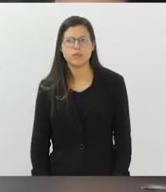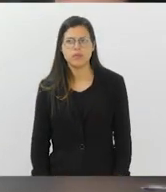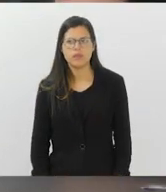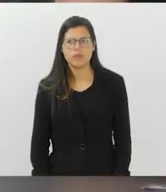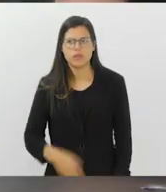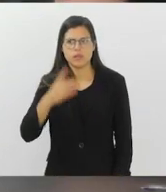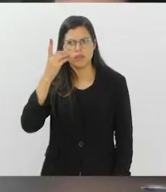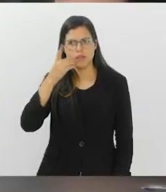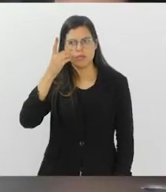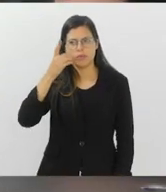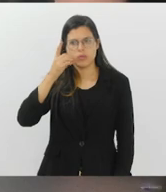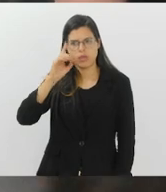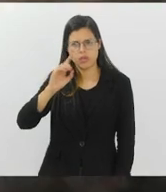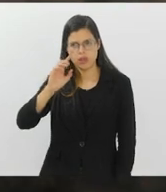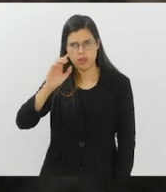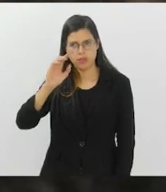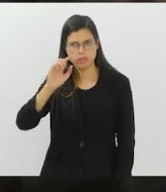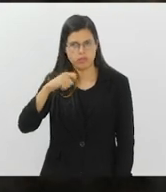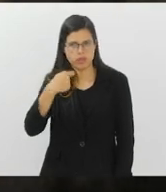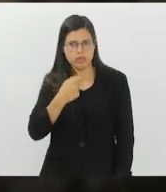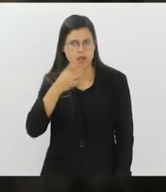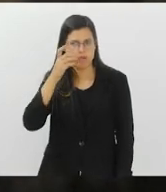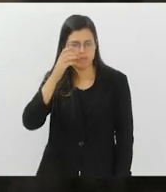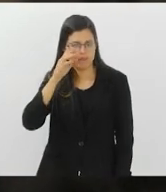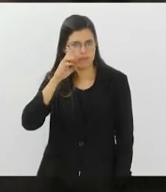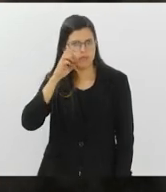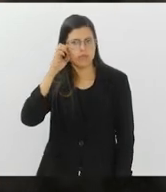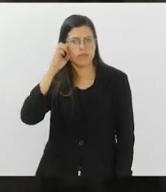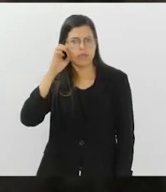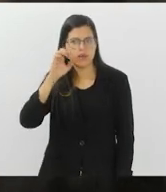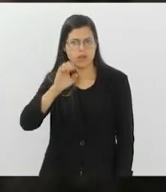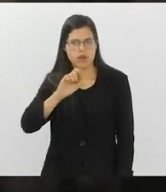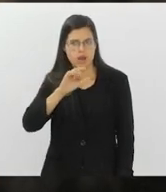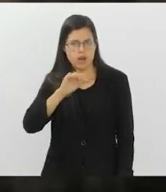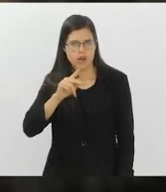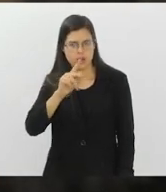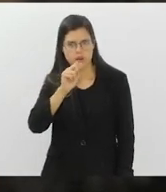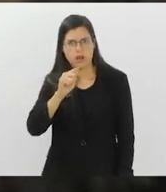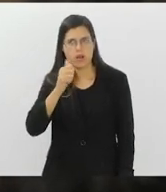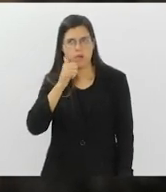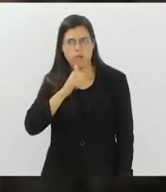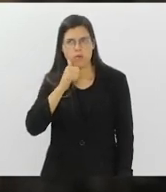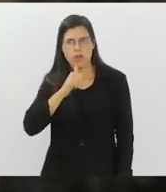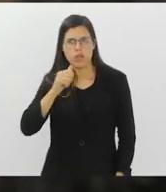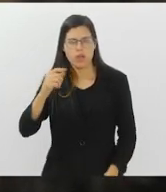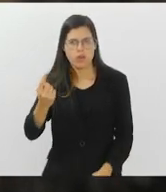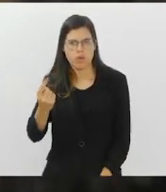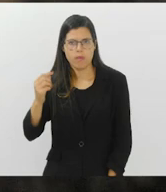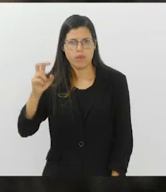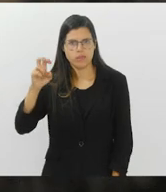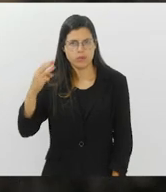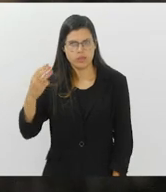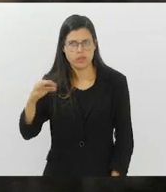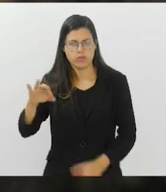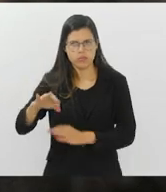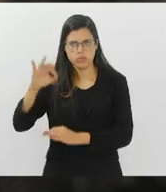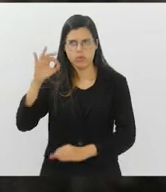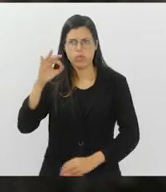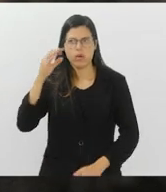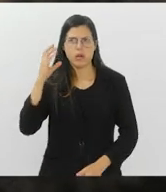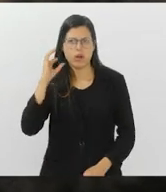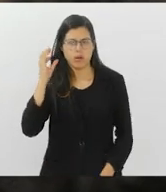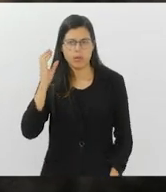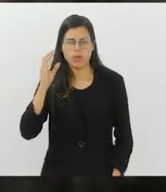Sou deputada Élica Takimoto, sou uma mulher de 1,53m de altura, meus cabelos são castanhos,